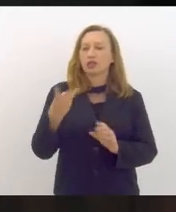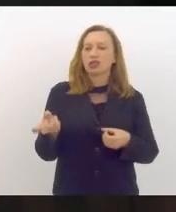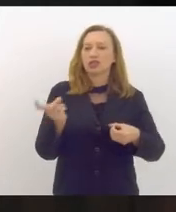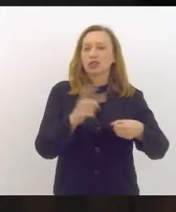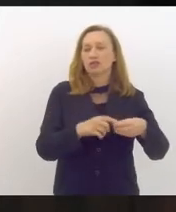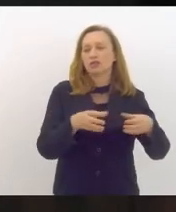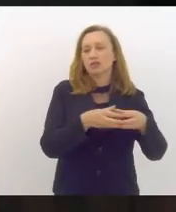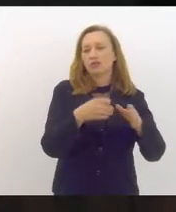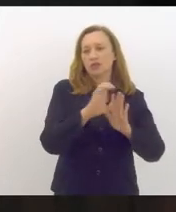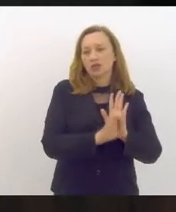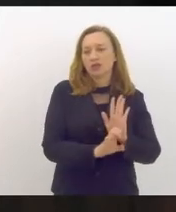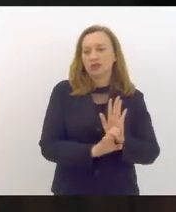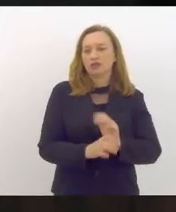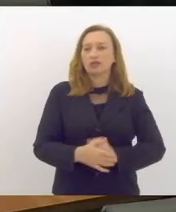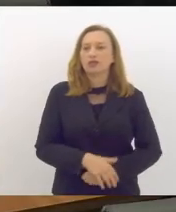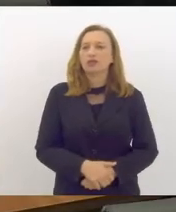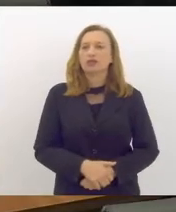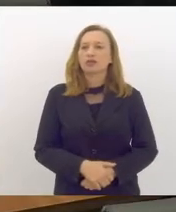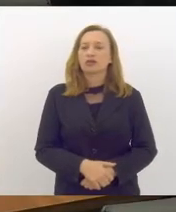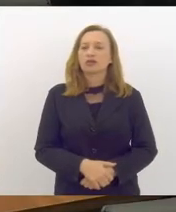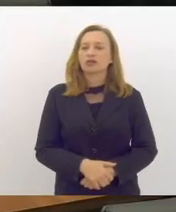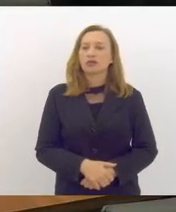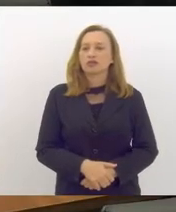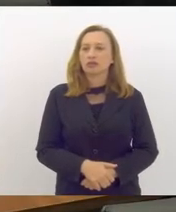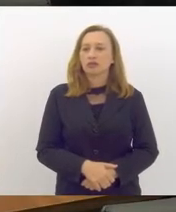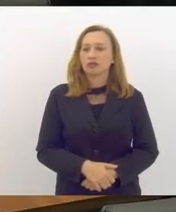emendas e retorna às comissões.